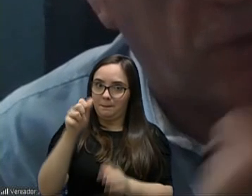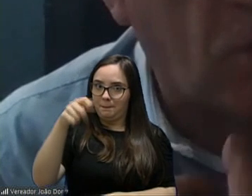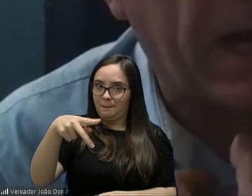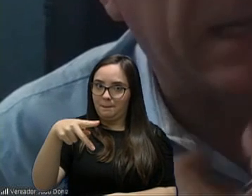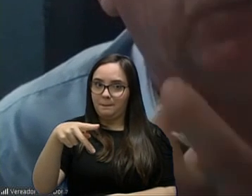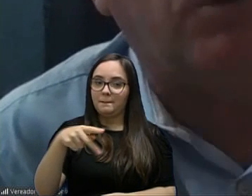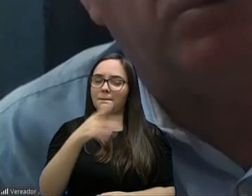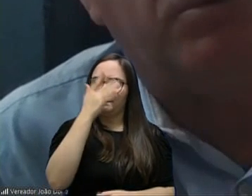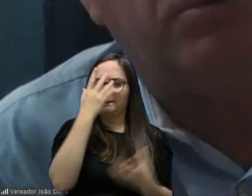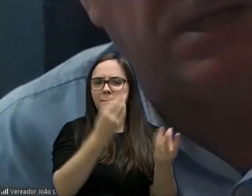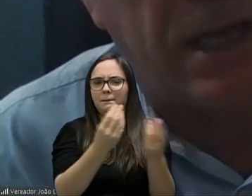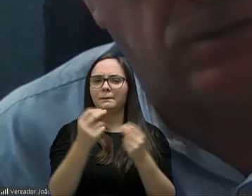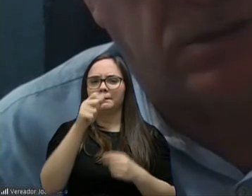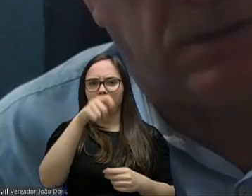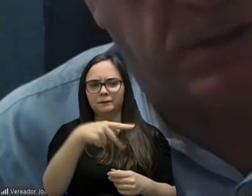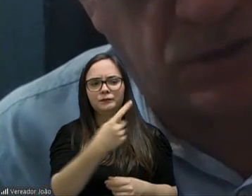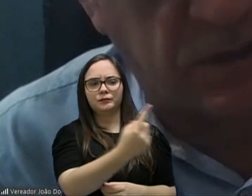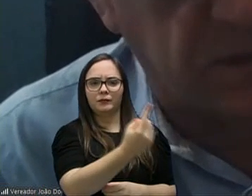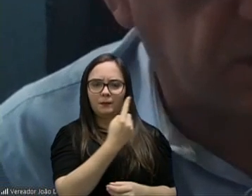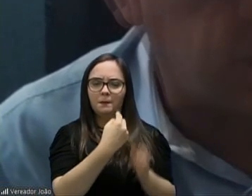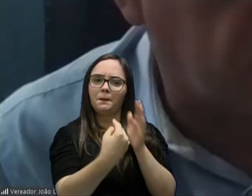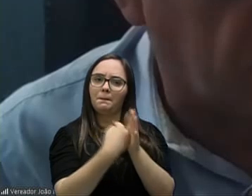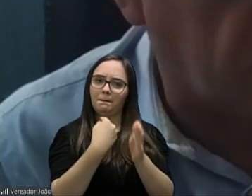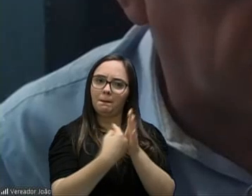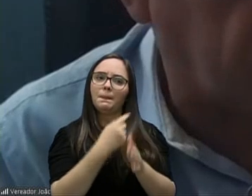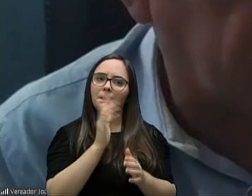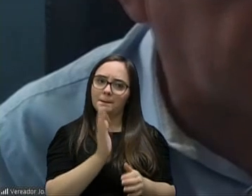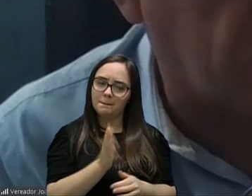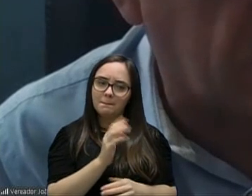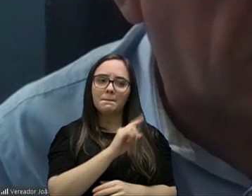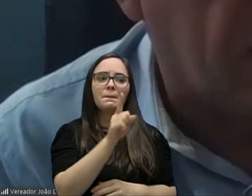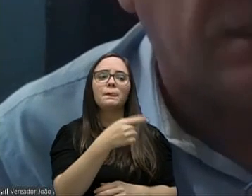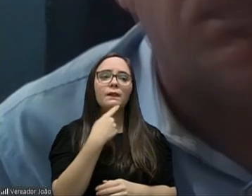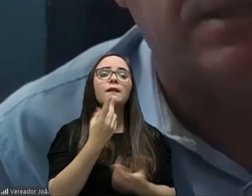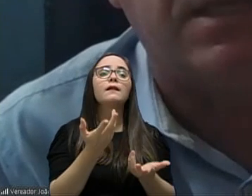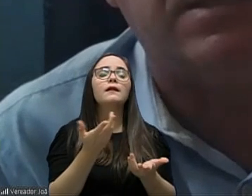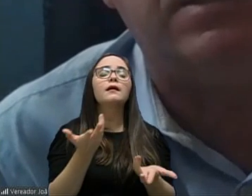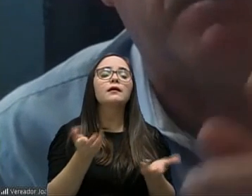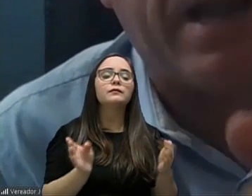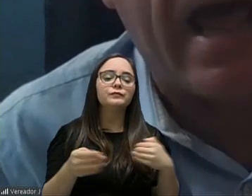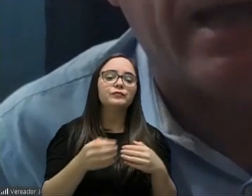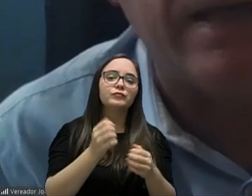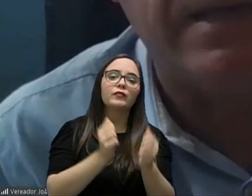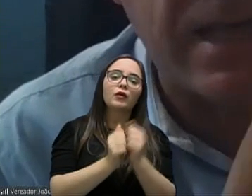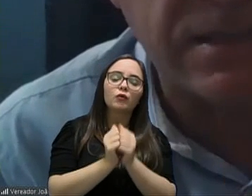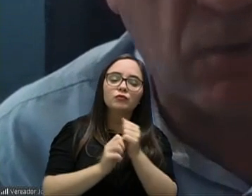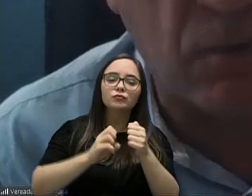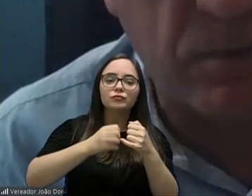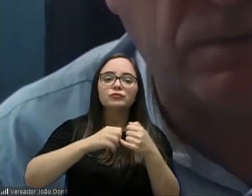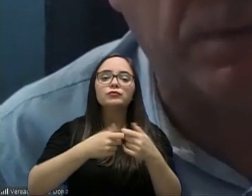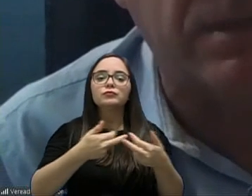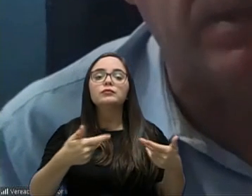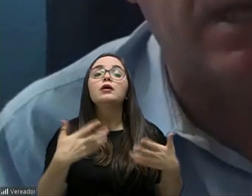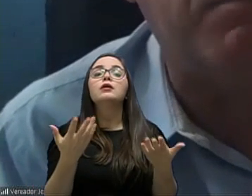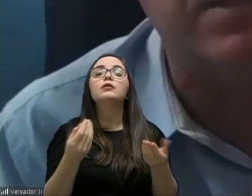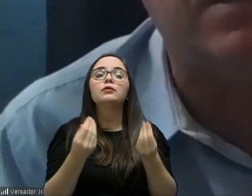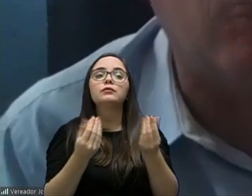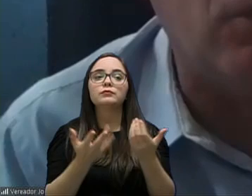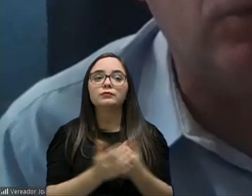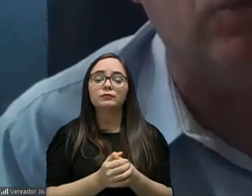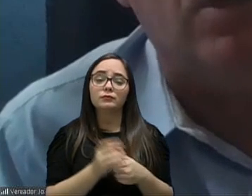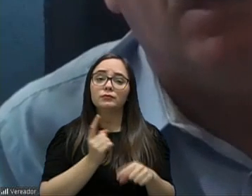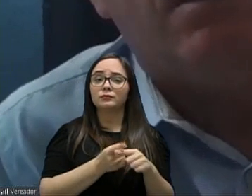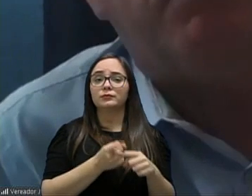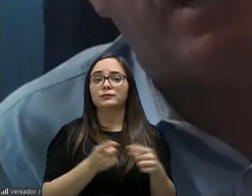cobrado por aposentados e pensionistas com relação a essa questão das cestas, que para nesse momento de pandemia representa